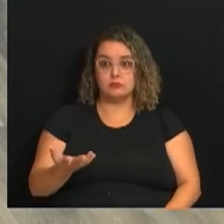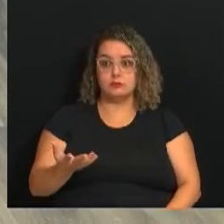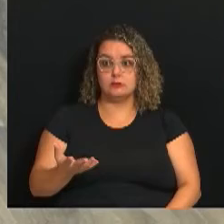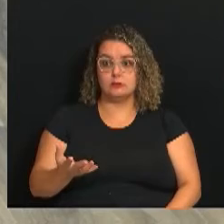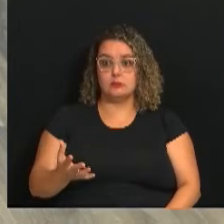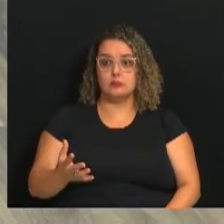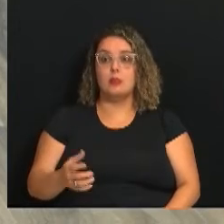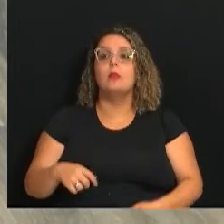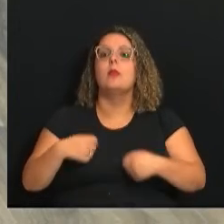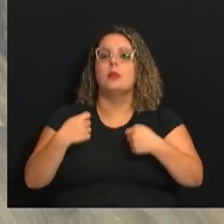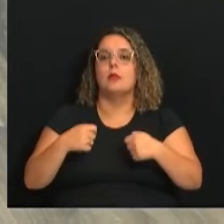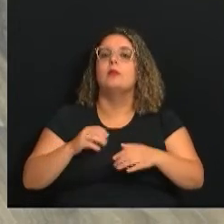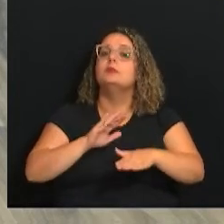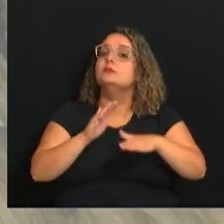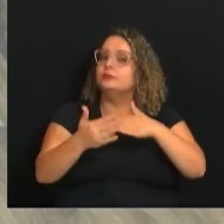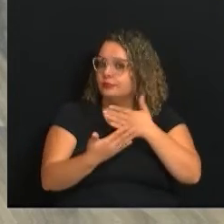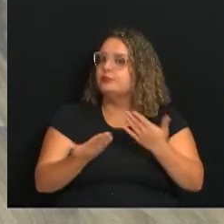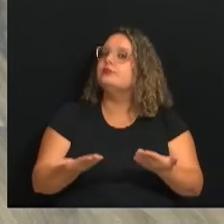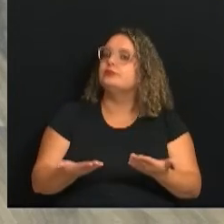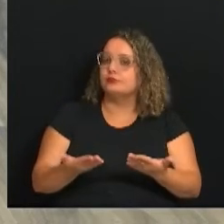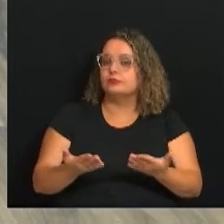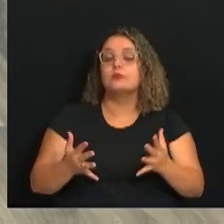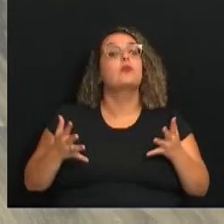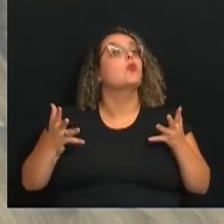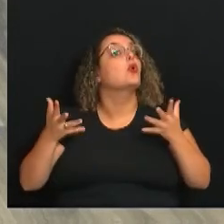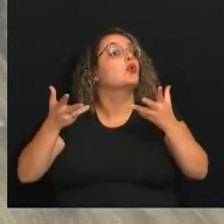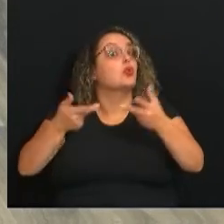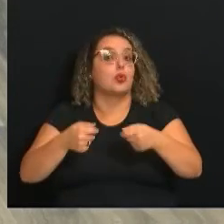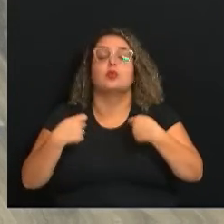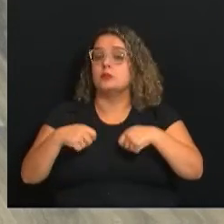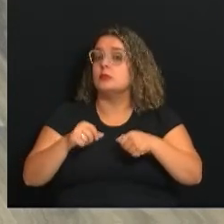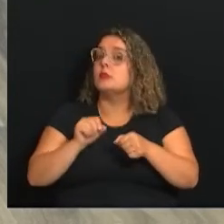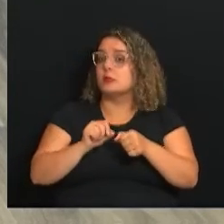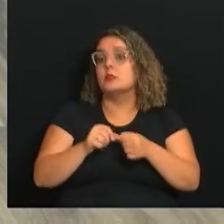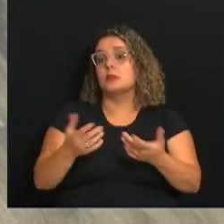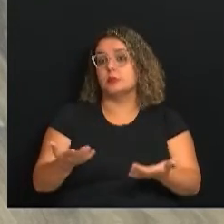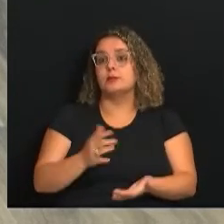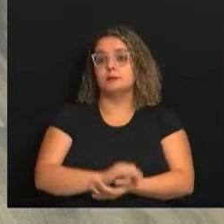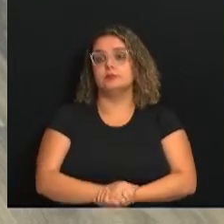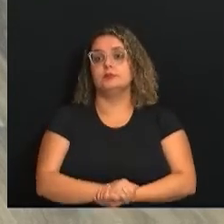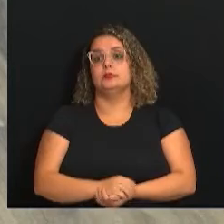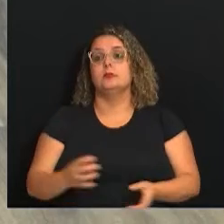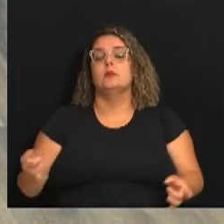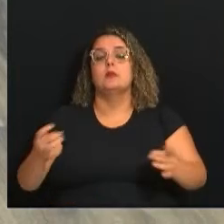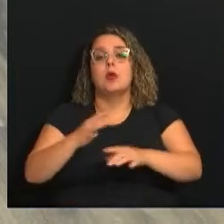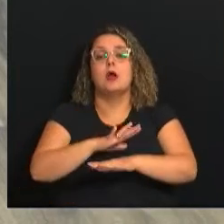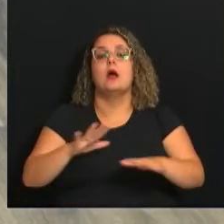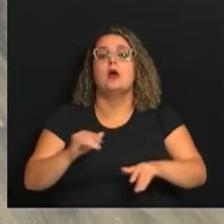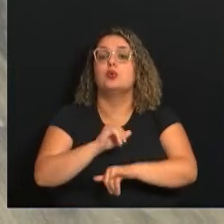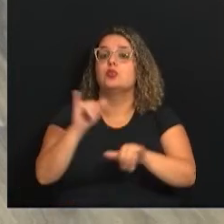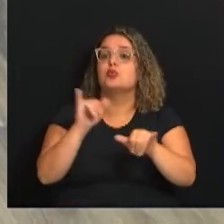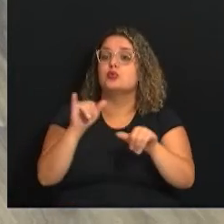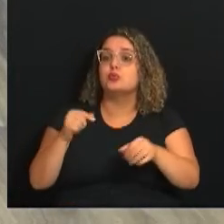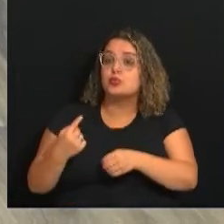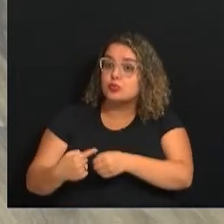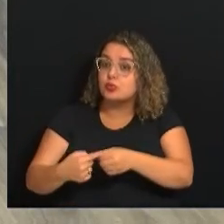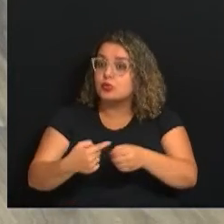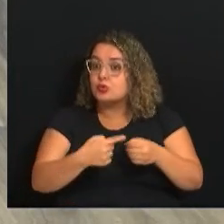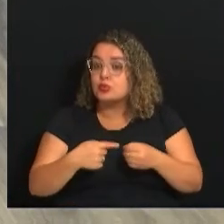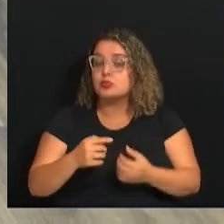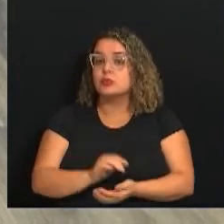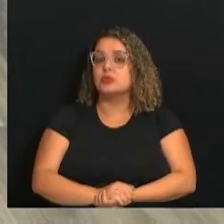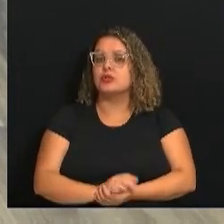planta que acumula água dentro da planta, ela deve regar com mangueira de pressão uma vez por semana